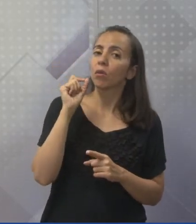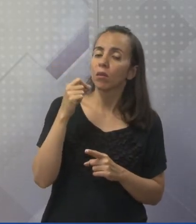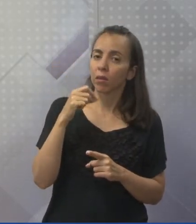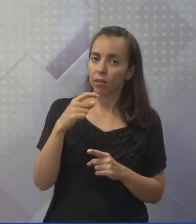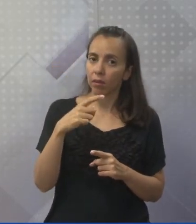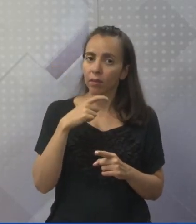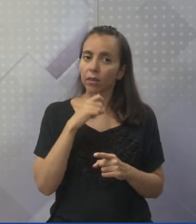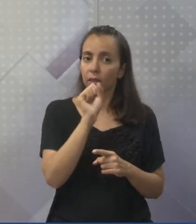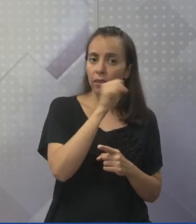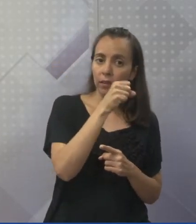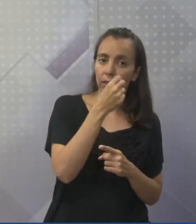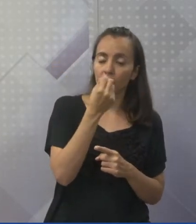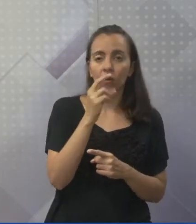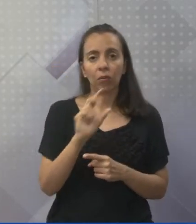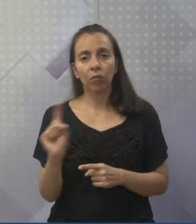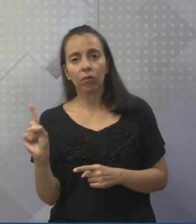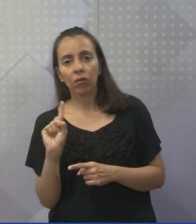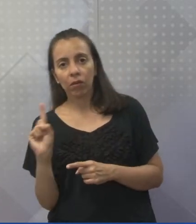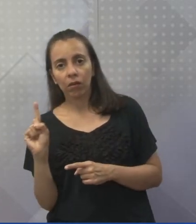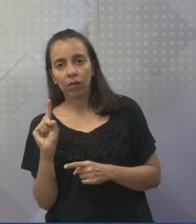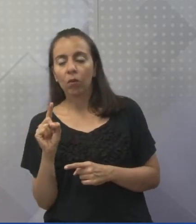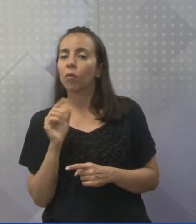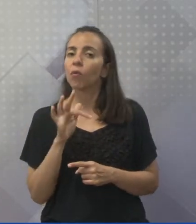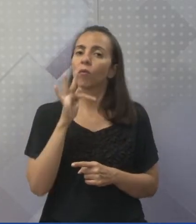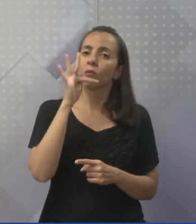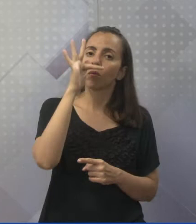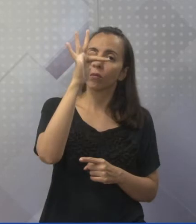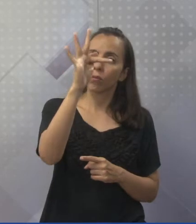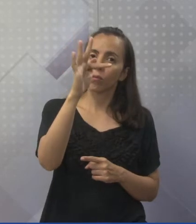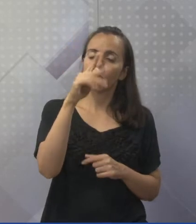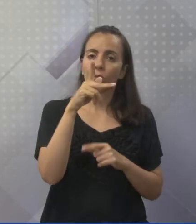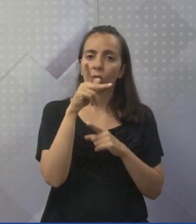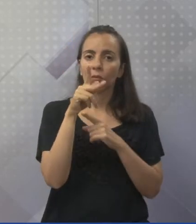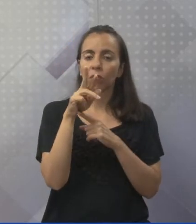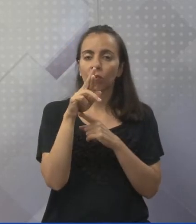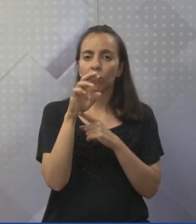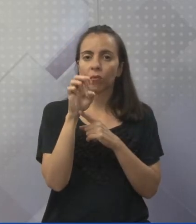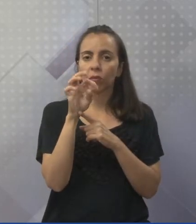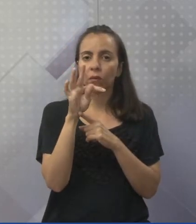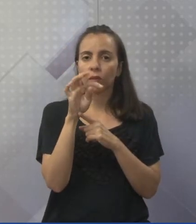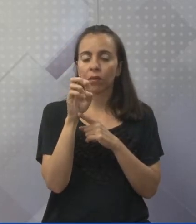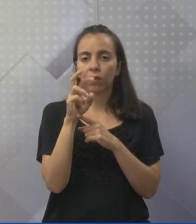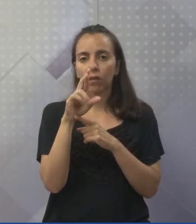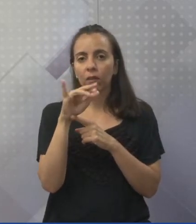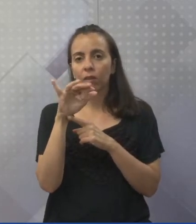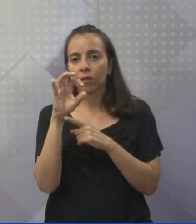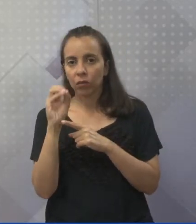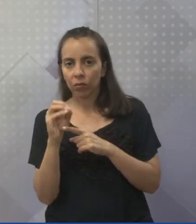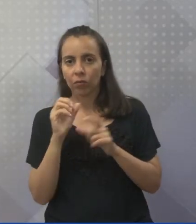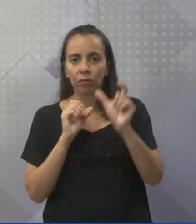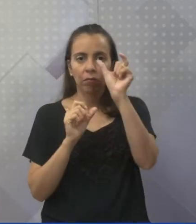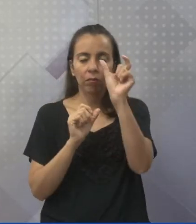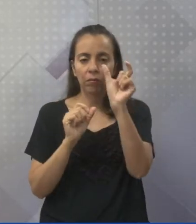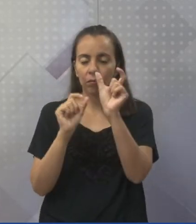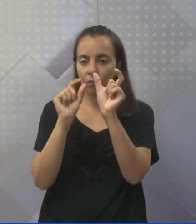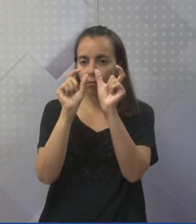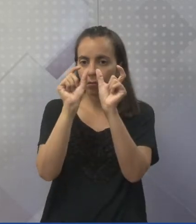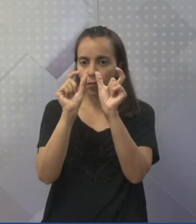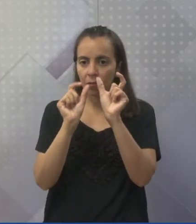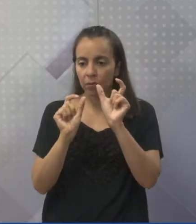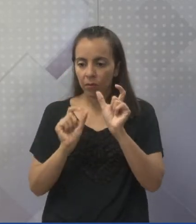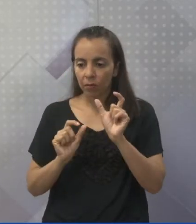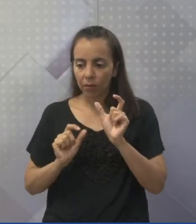português, denominamos futuro do pretérito. Certo? Vai ter sempre a terminação ia, no final.